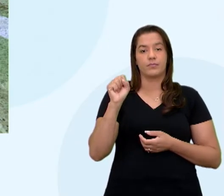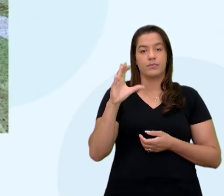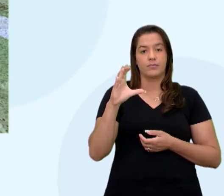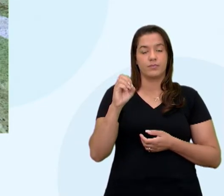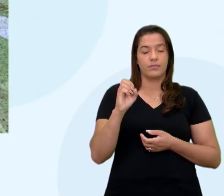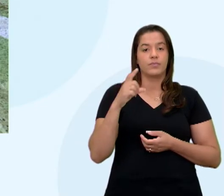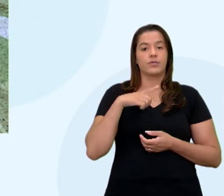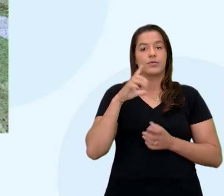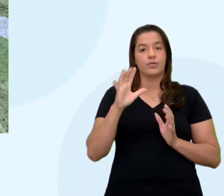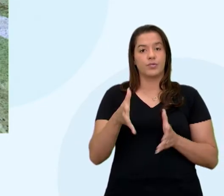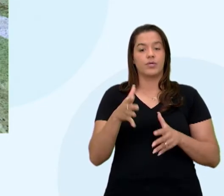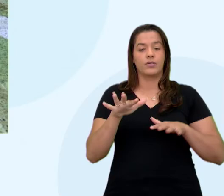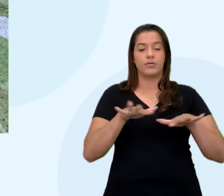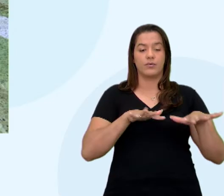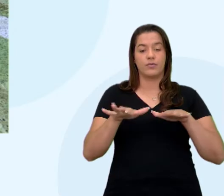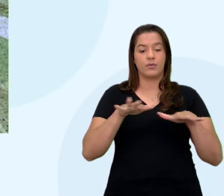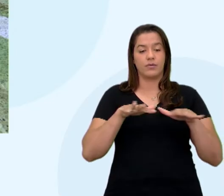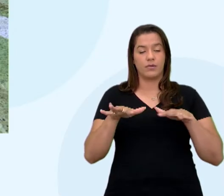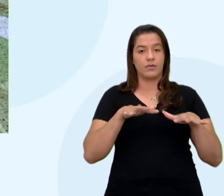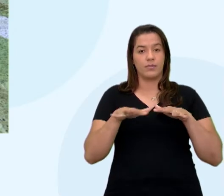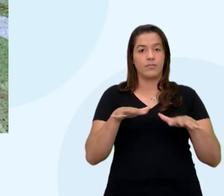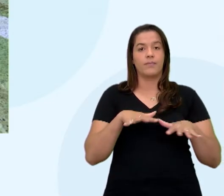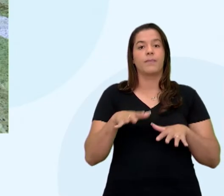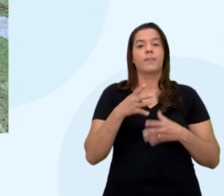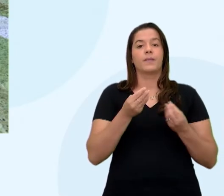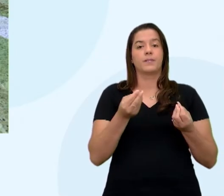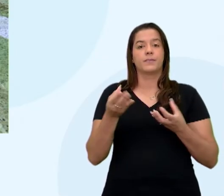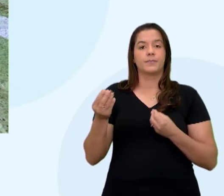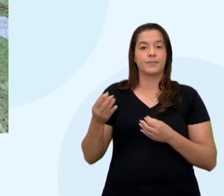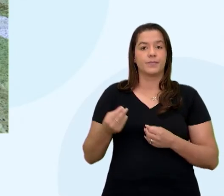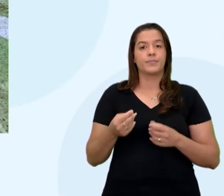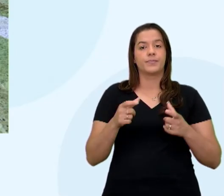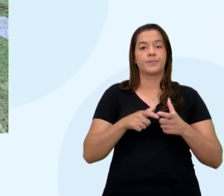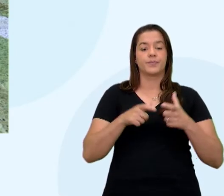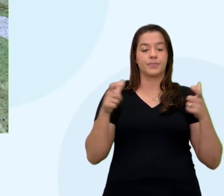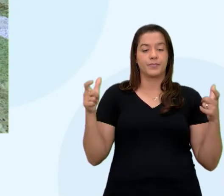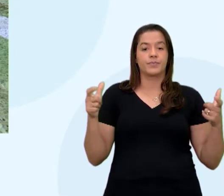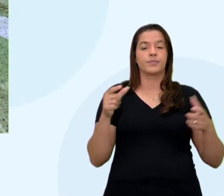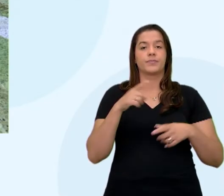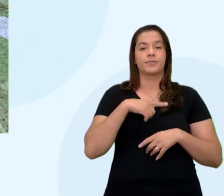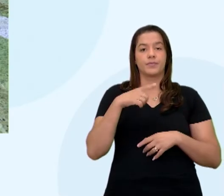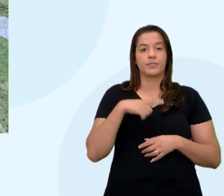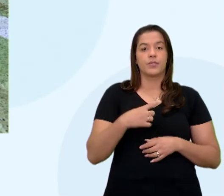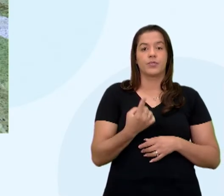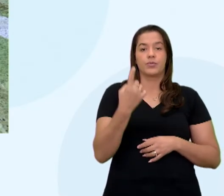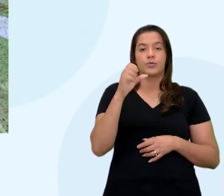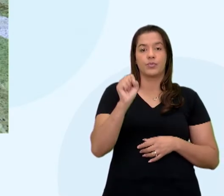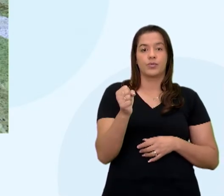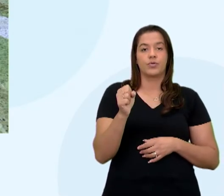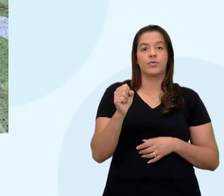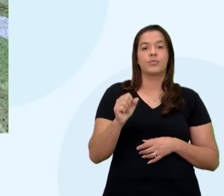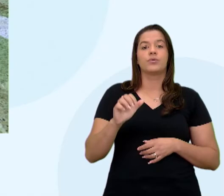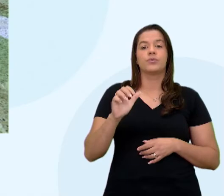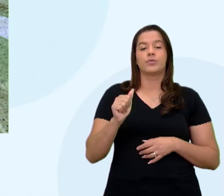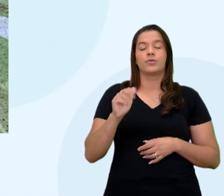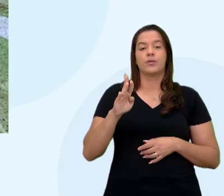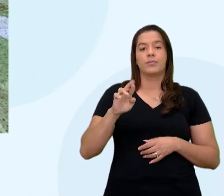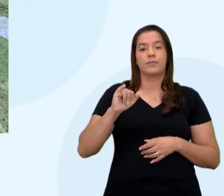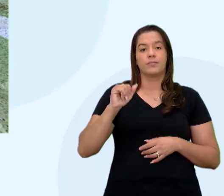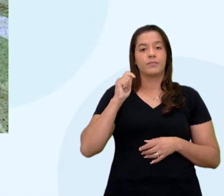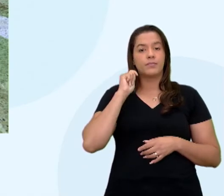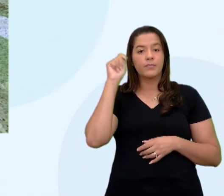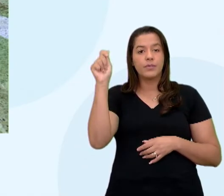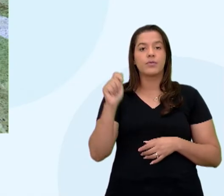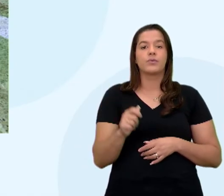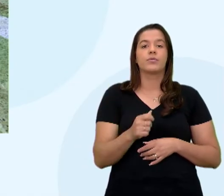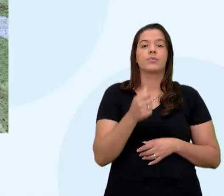um terremoto, né, de bastante elevado aí em 18 de abril de 1906,